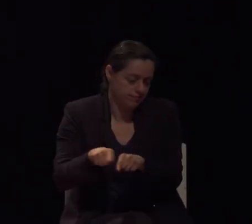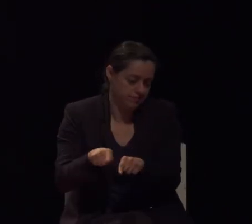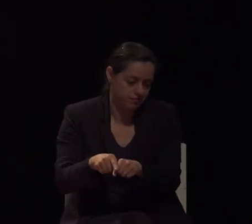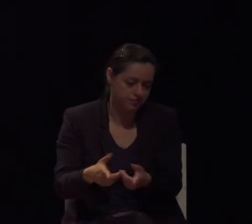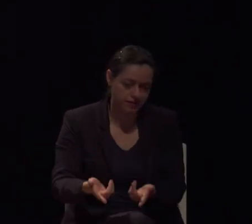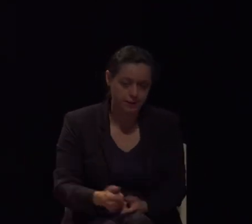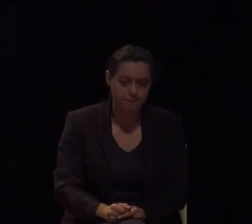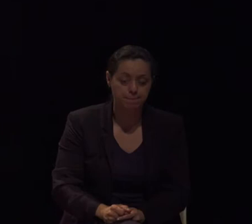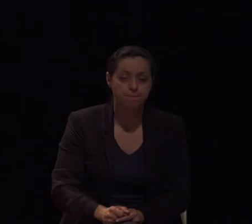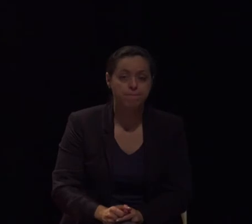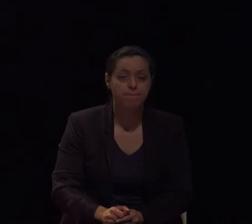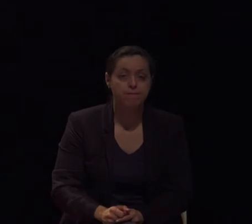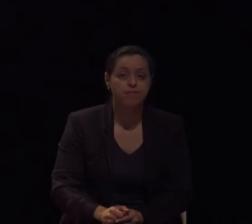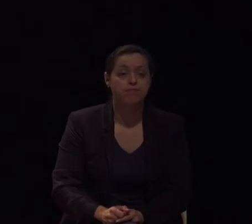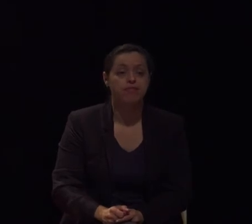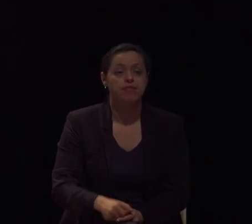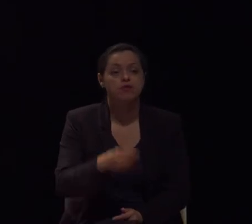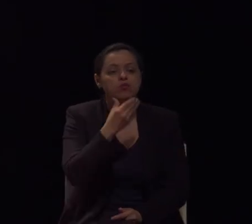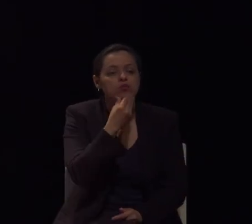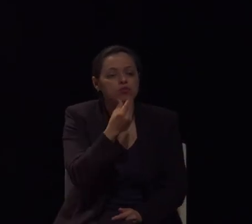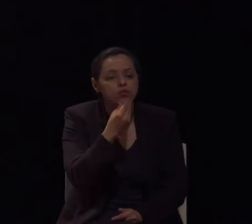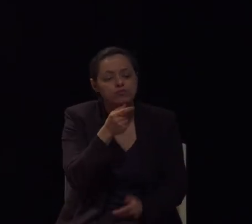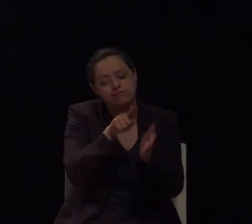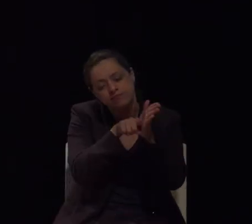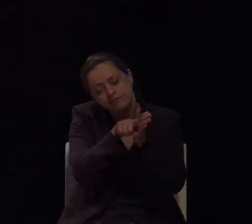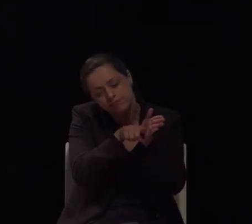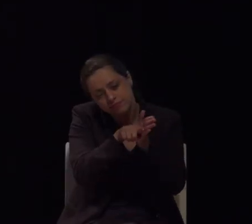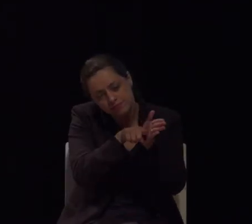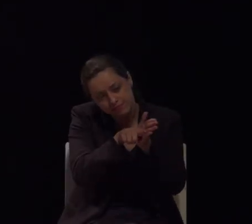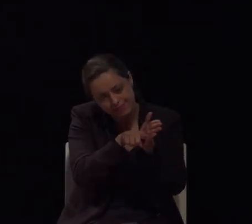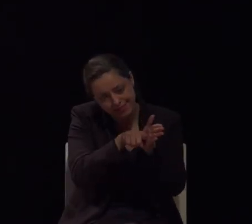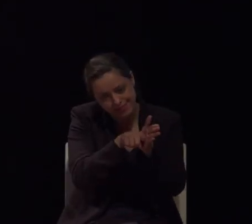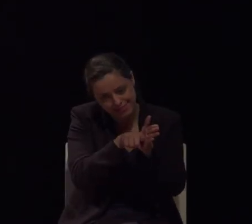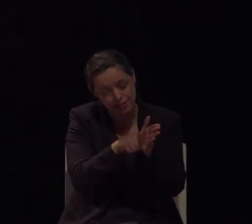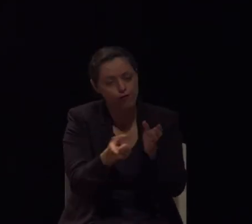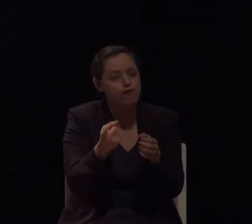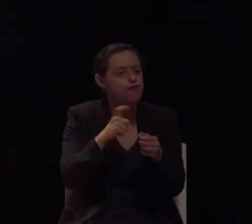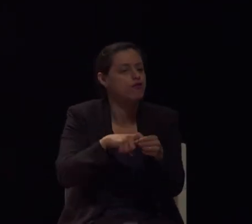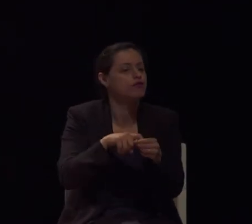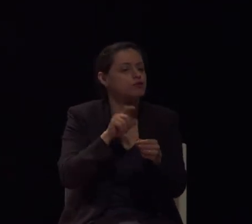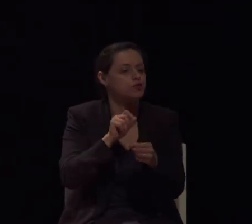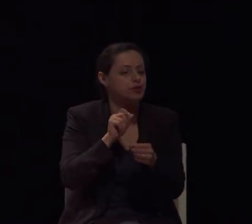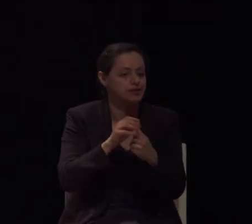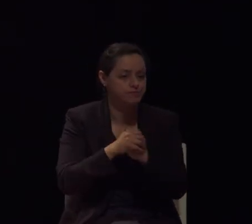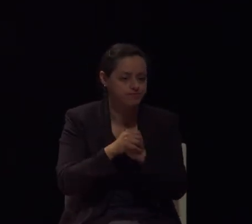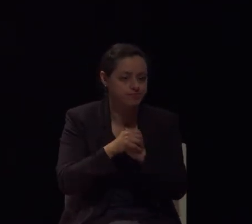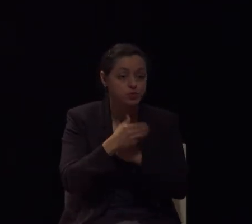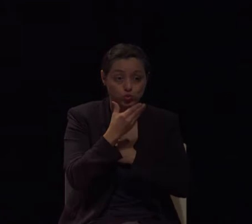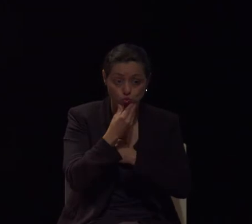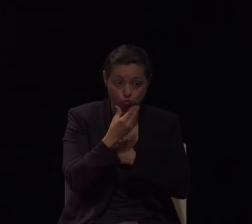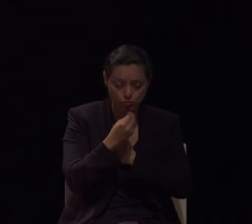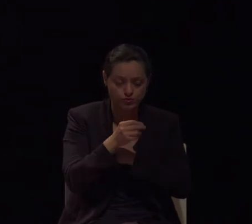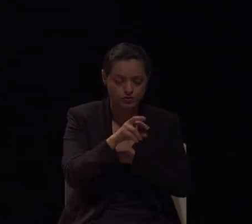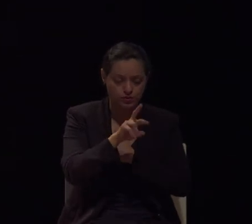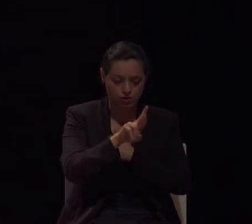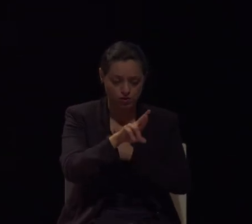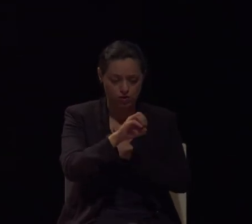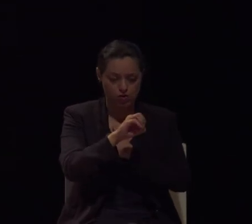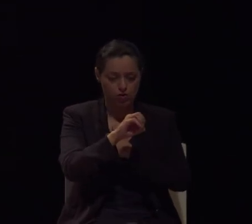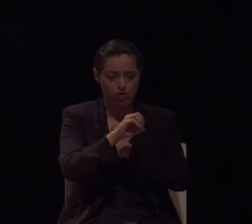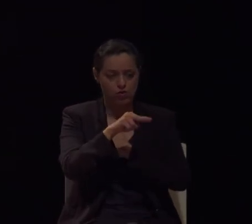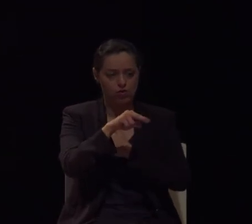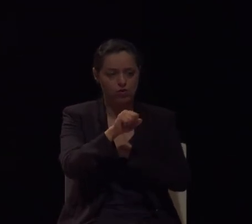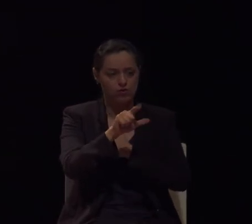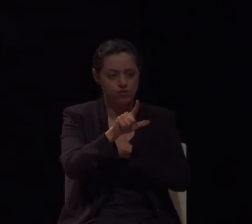ela foi descoberta por um especialista voltando ao quadro anterior que se chama ronald verna que é uma pessoa